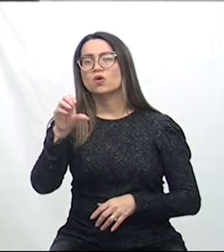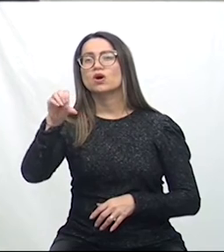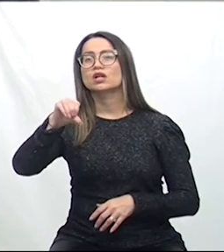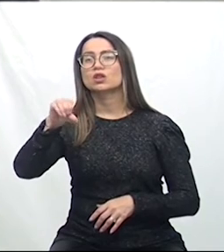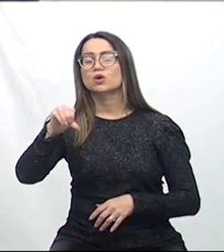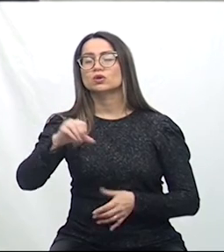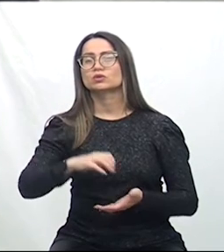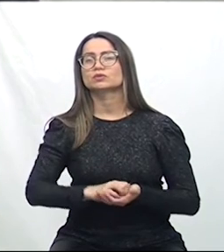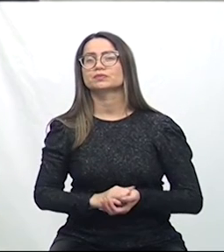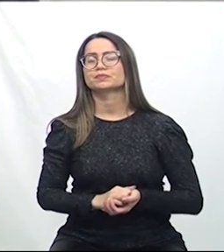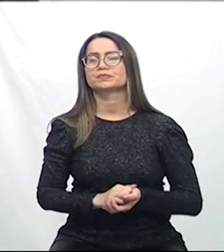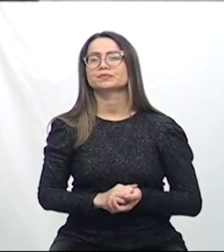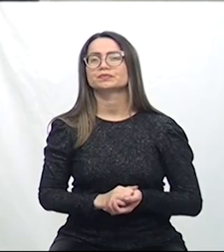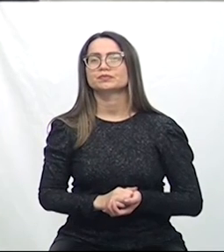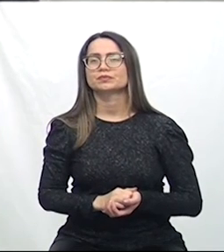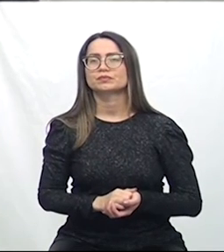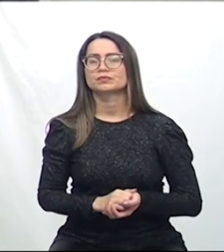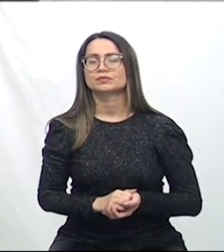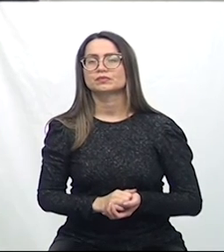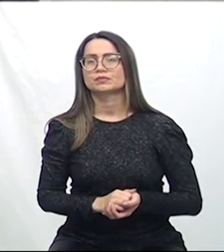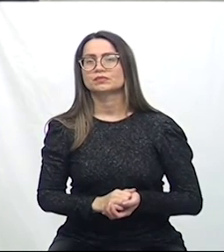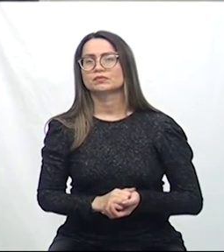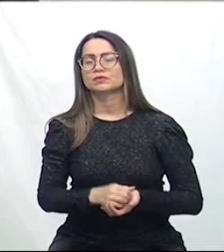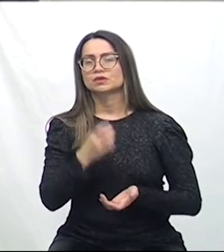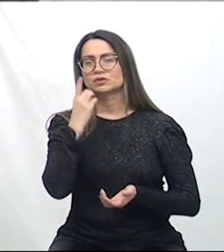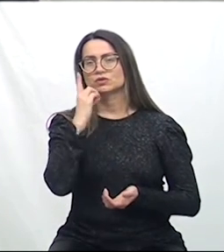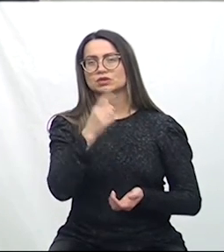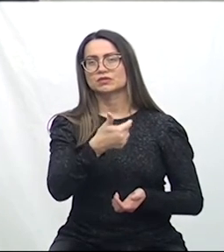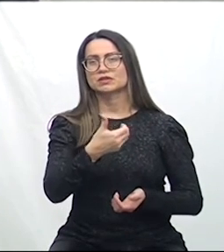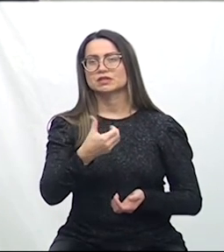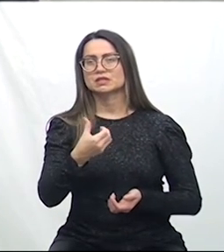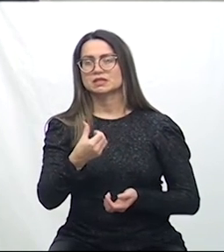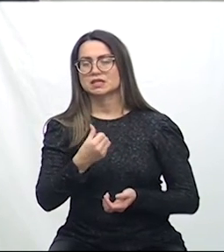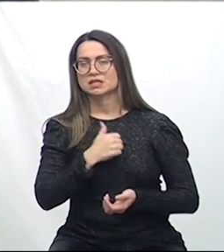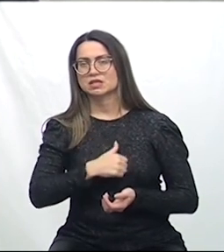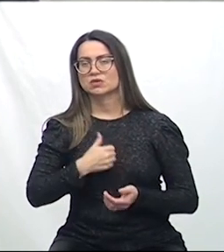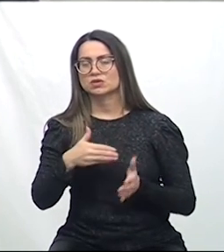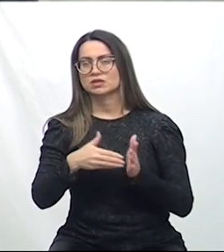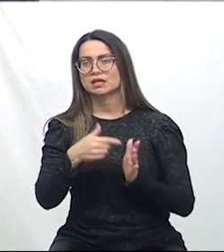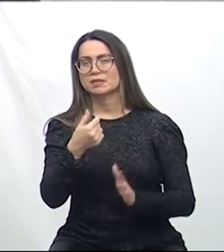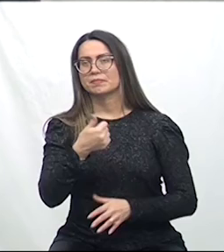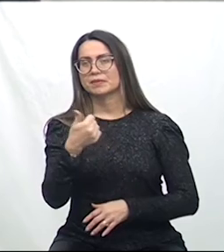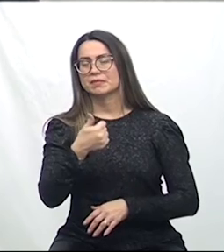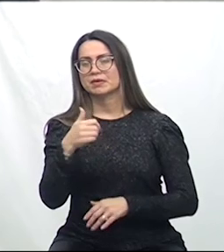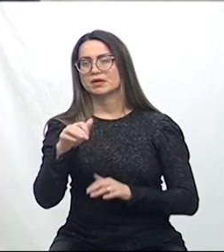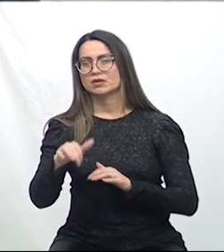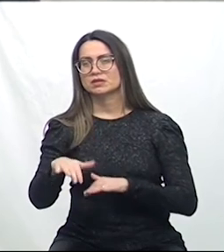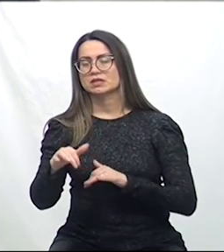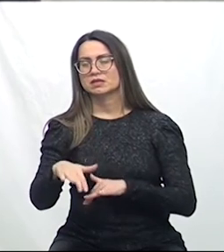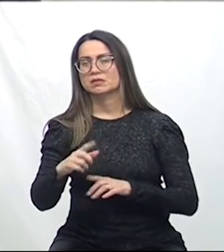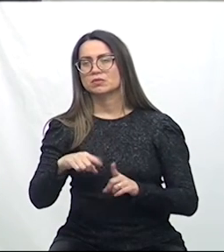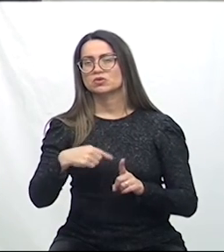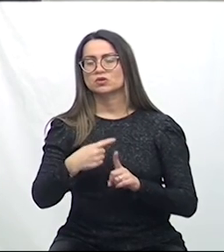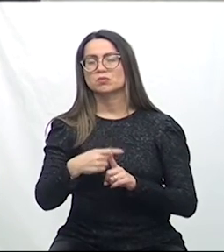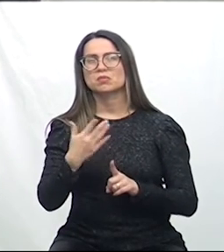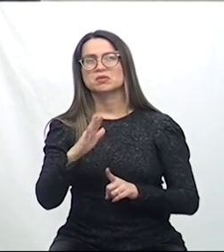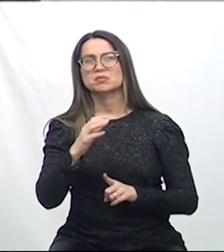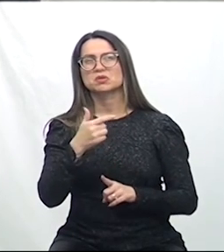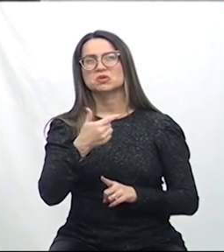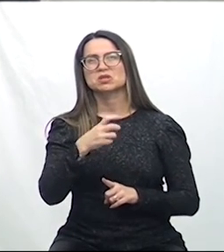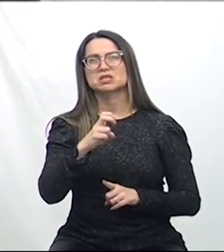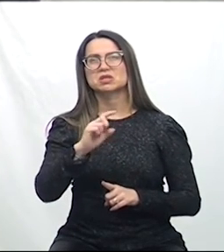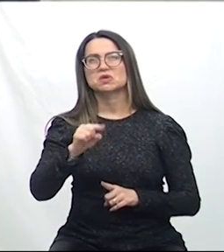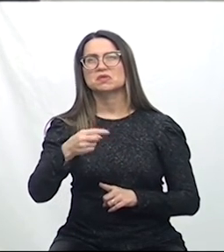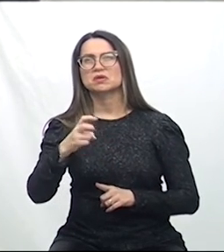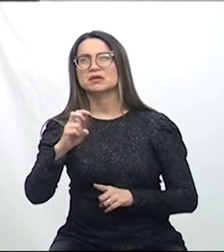Maia Chess Open, de 26 de agosto a 1º de setembro, com a 8ª posição, somando 5,5 de 9. A atleta está